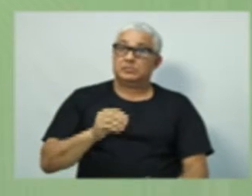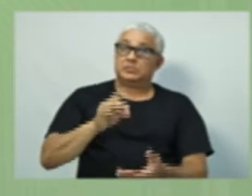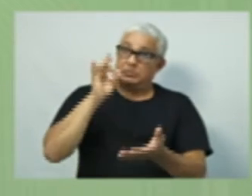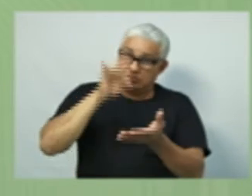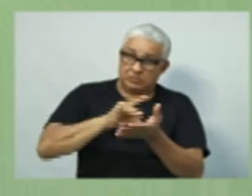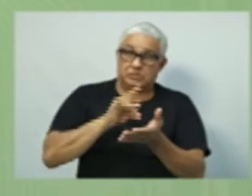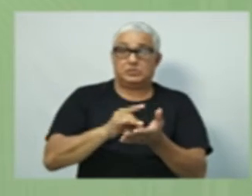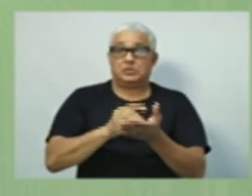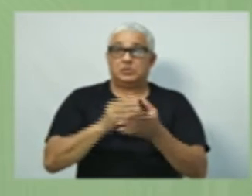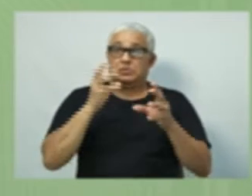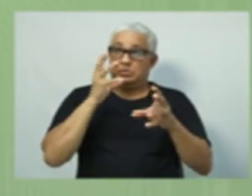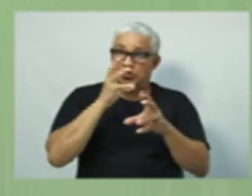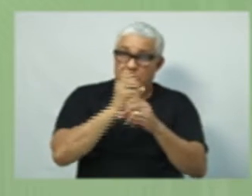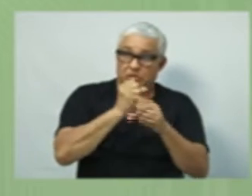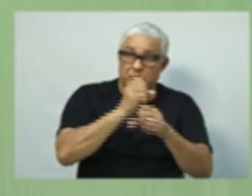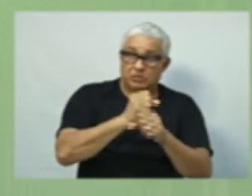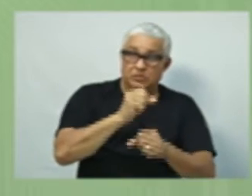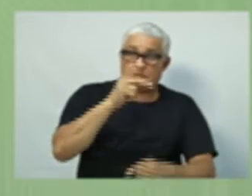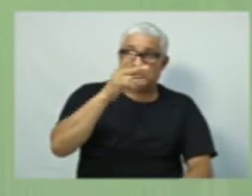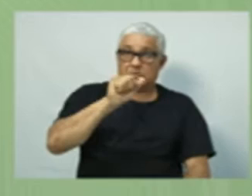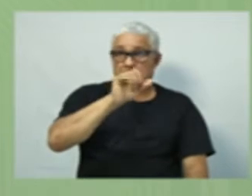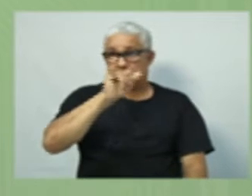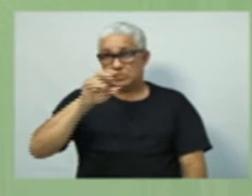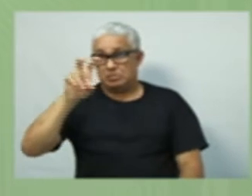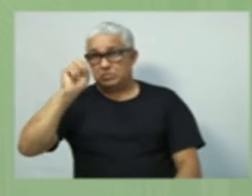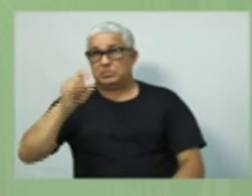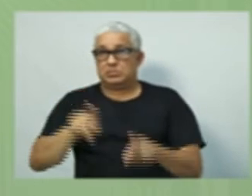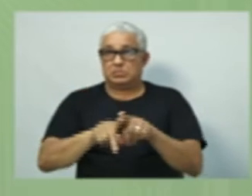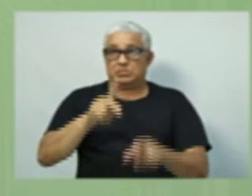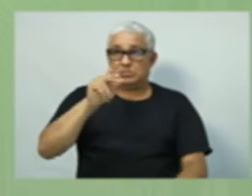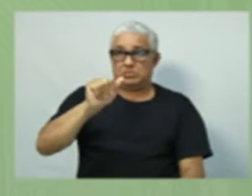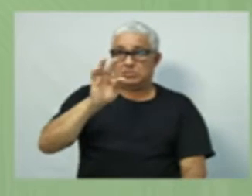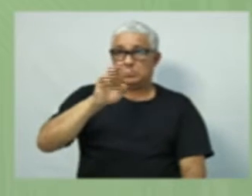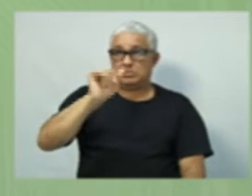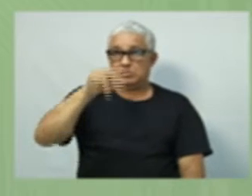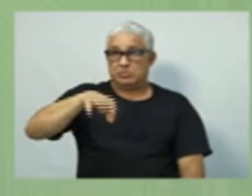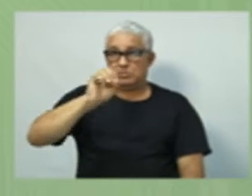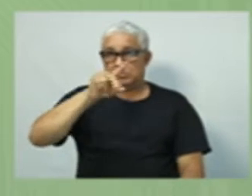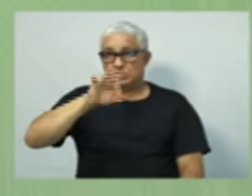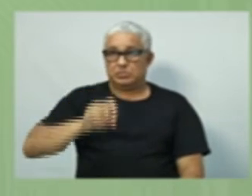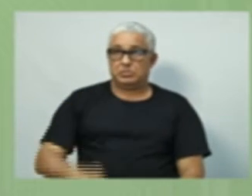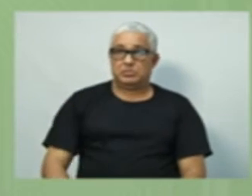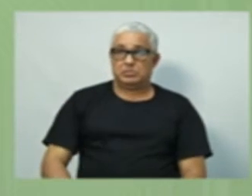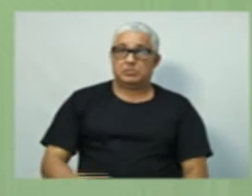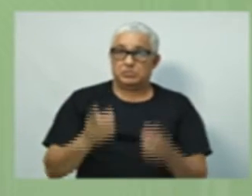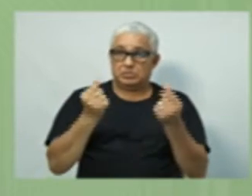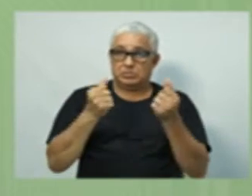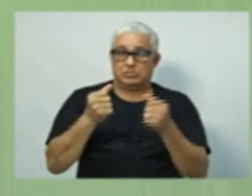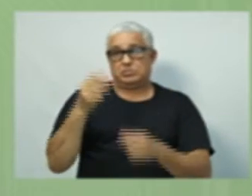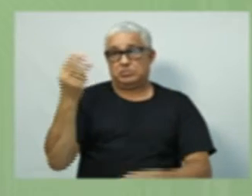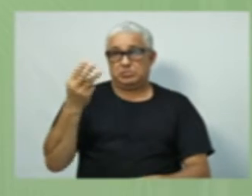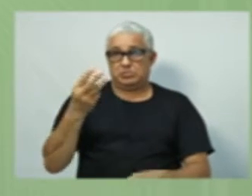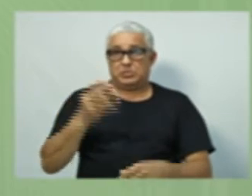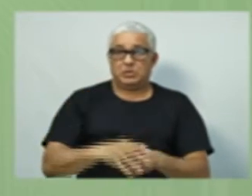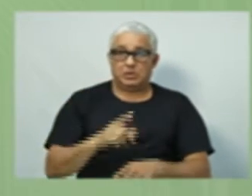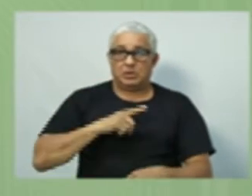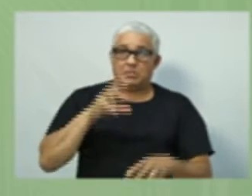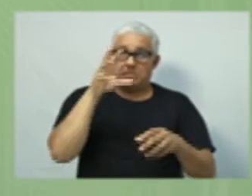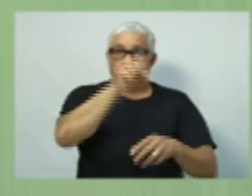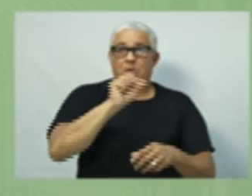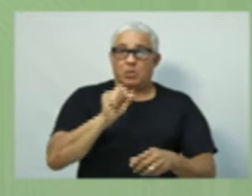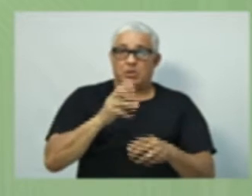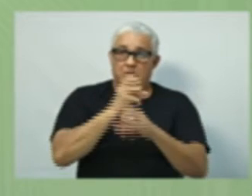patrimônio líquido o endividamento geral ou participação de capital de terceiros então nós vamos pegar